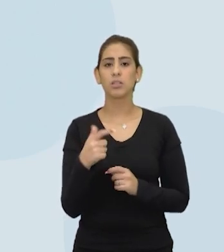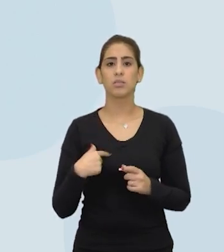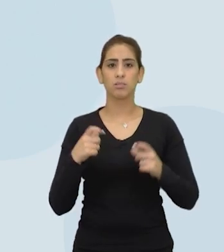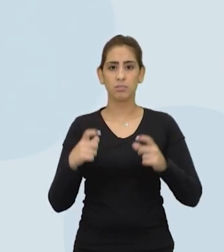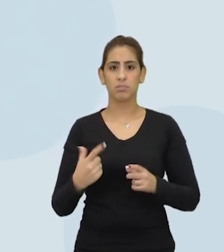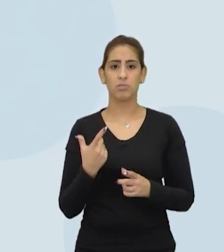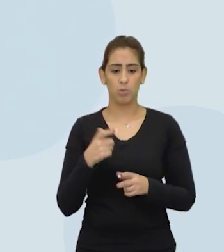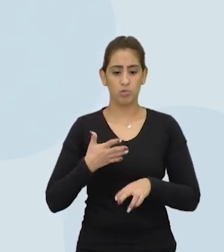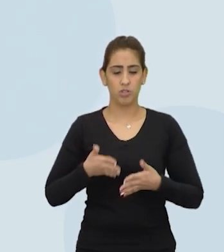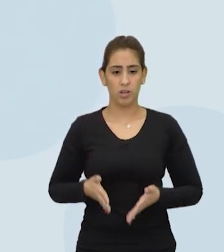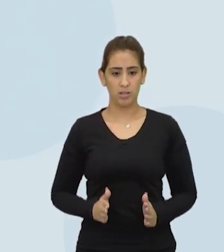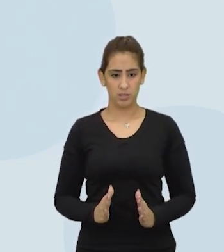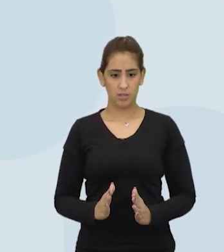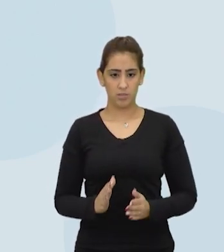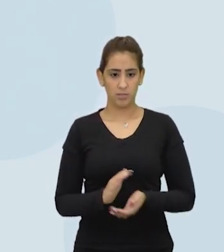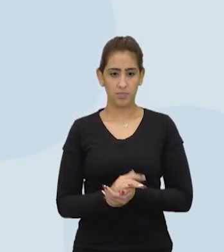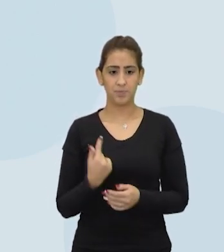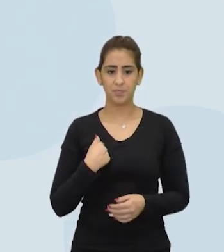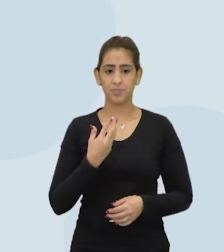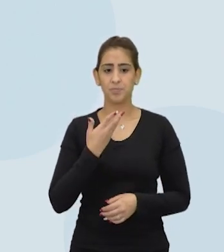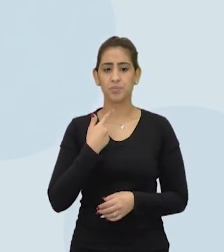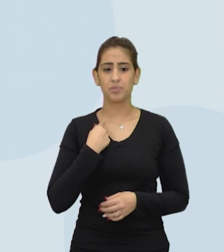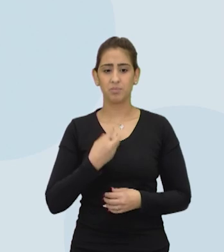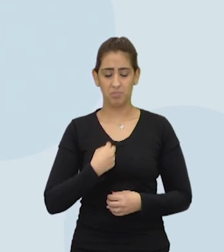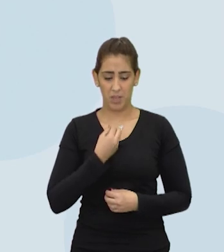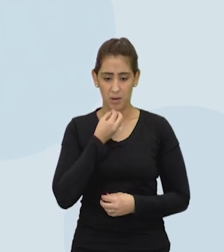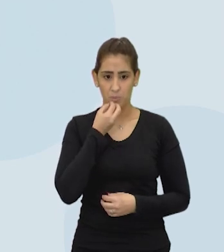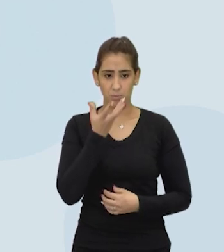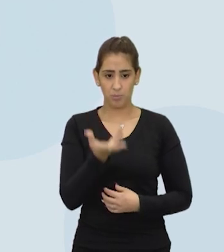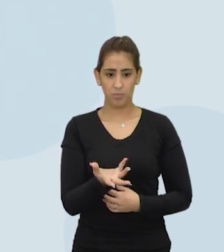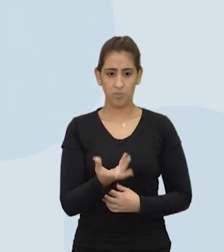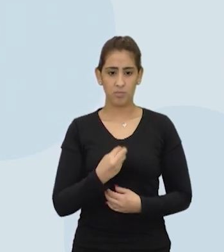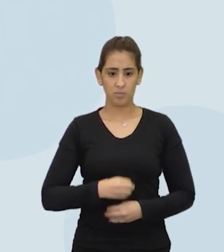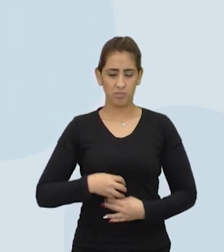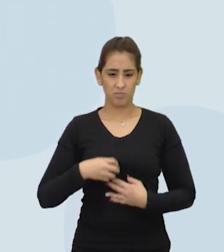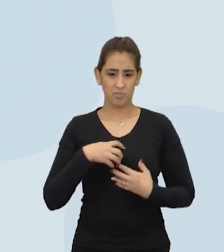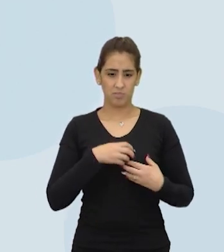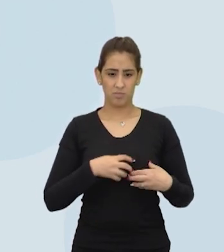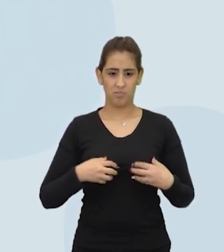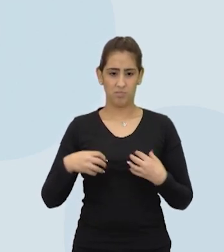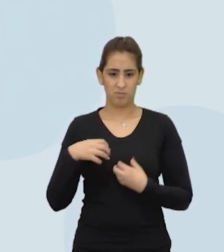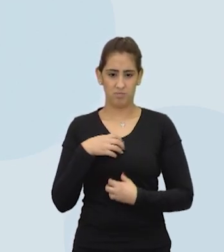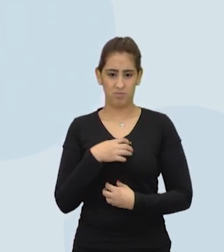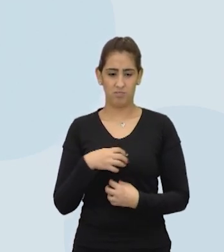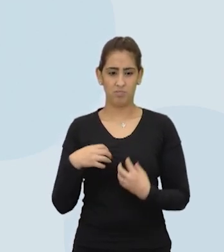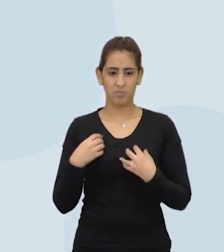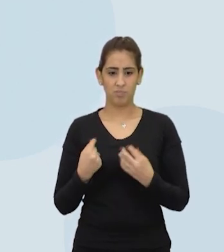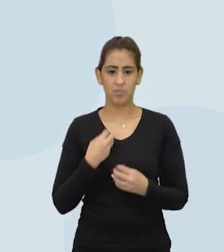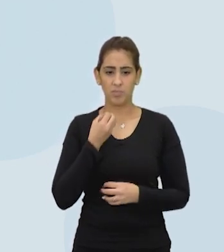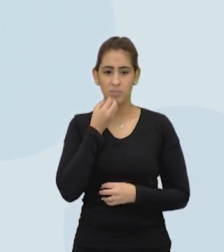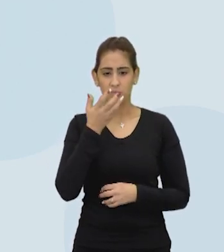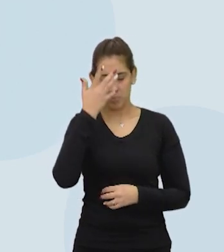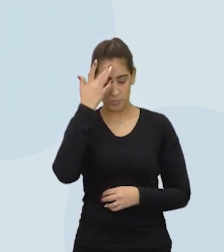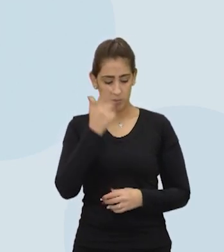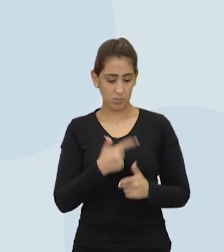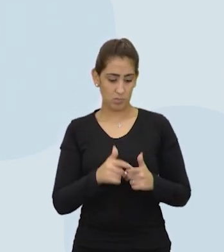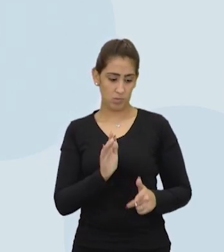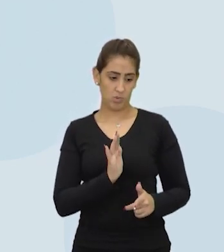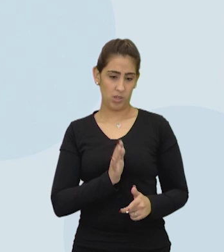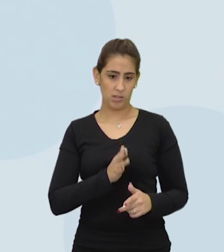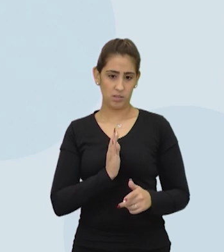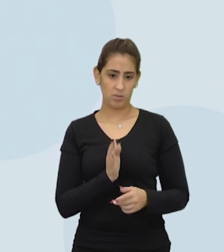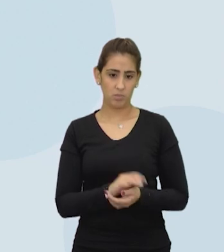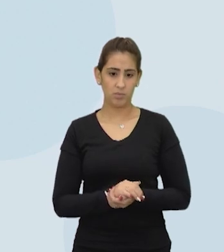é, de onde ele nasceu. Sobe-me à boca uma ânsia análoga à ânsia que se escapa da boca de um cardíaco. Ou